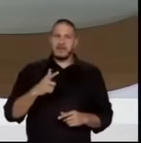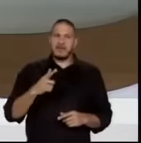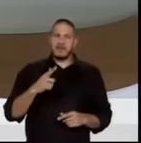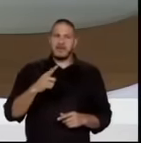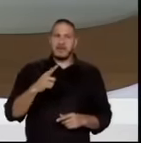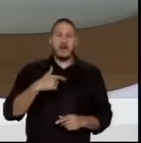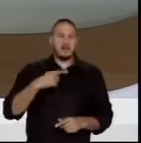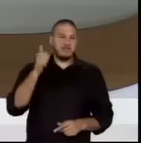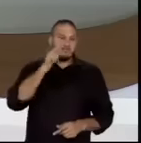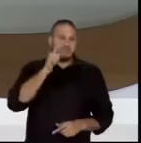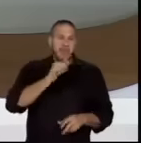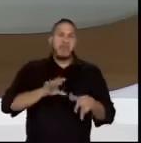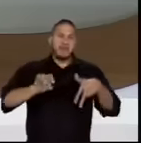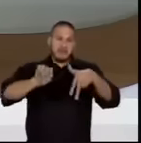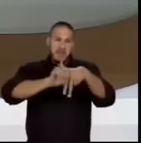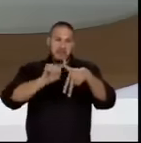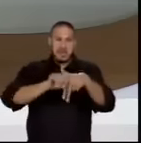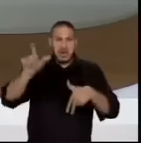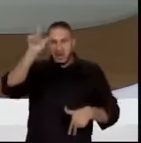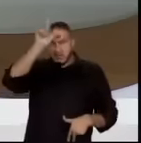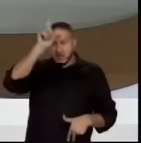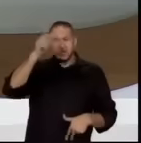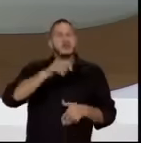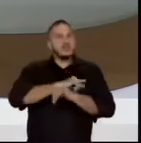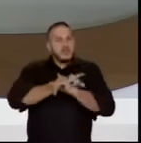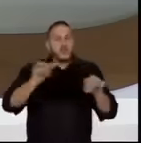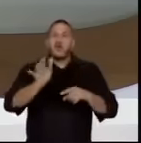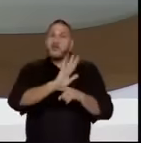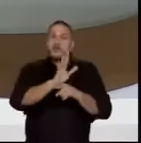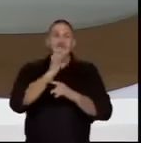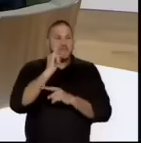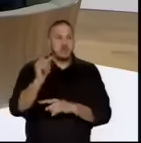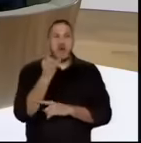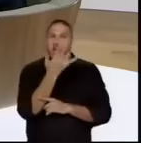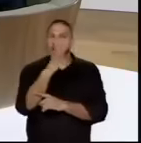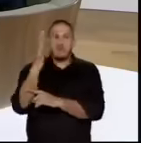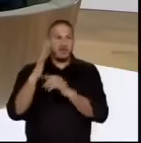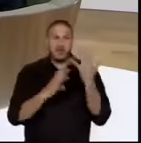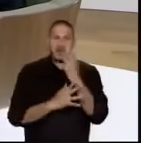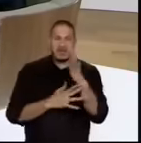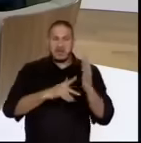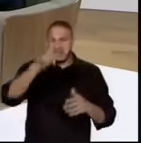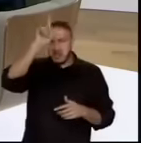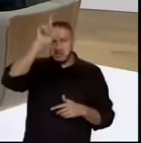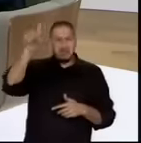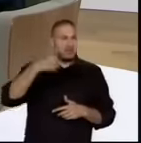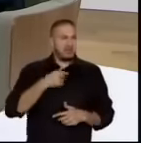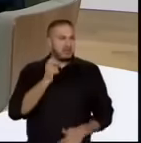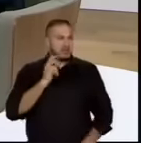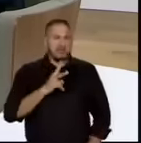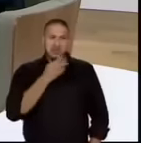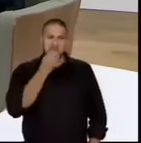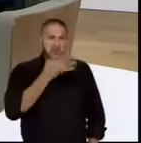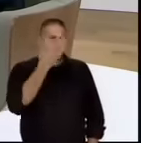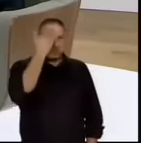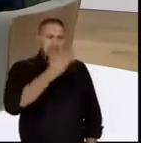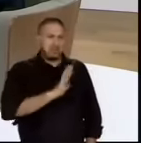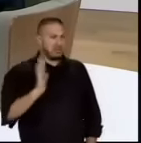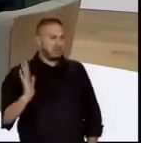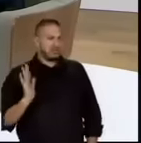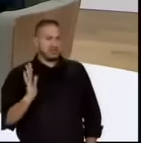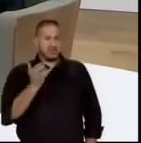da Embaixada Alemã no Brasil, que divulgou um vídeo mostrando que as florestas da Alemanha vão muito bem. Obrigada. Enfim,